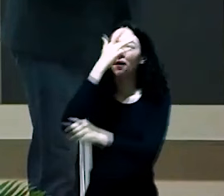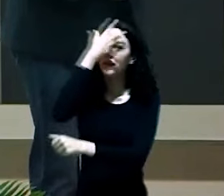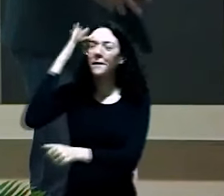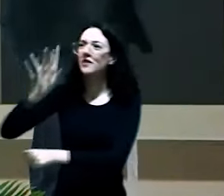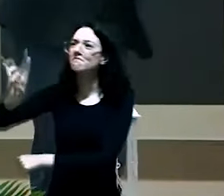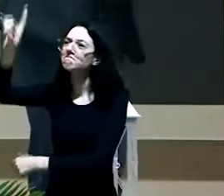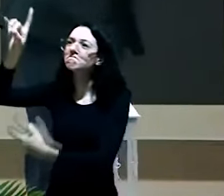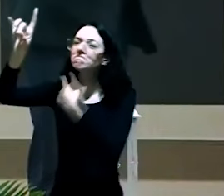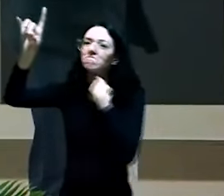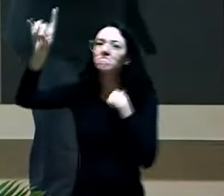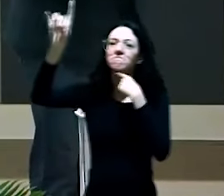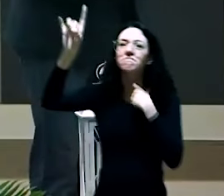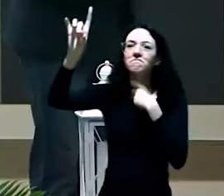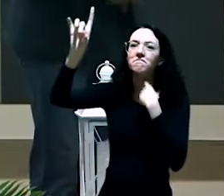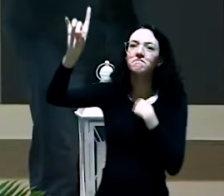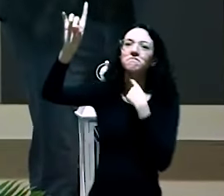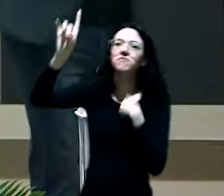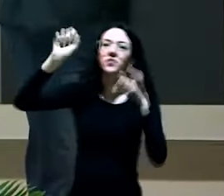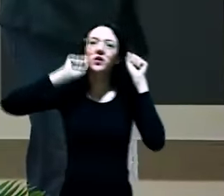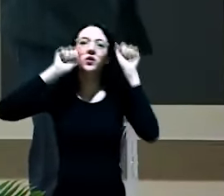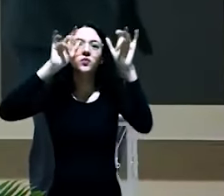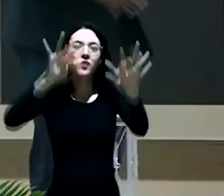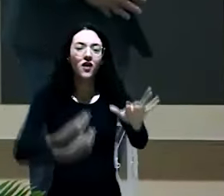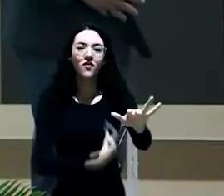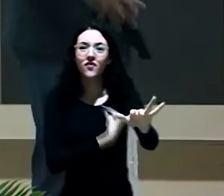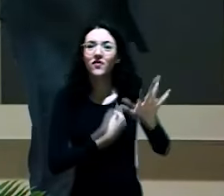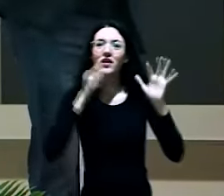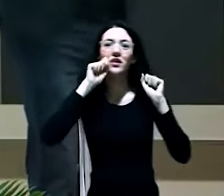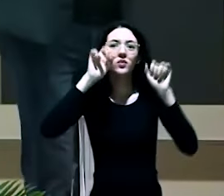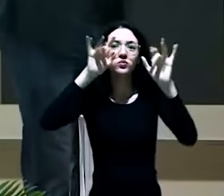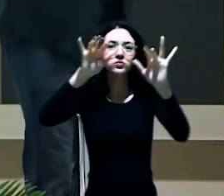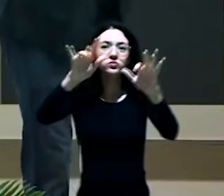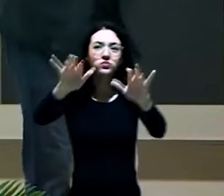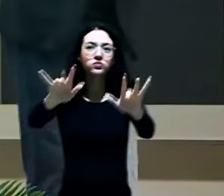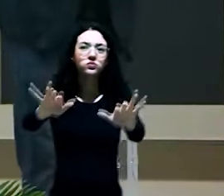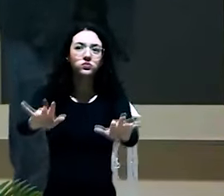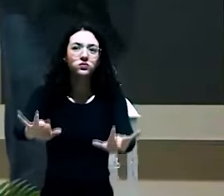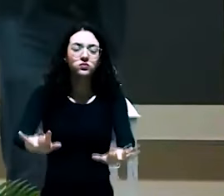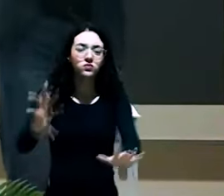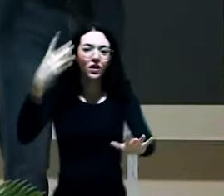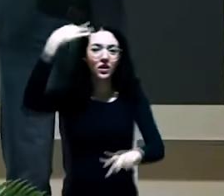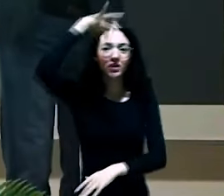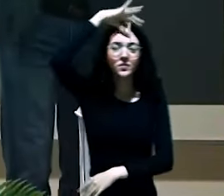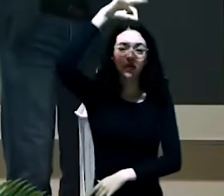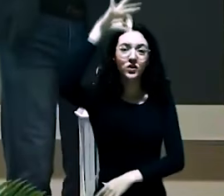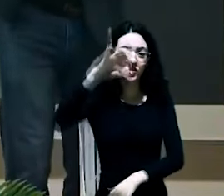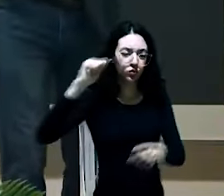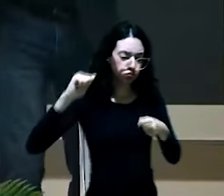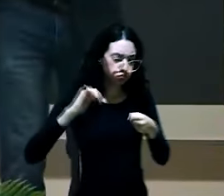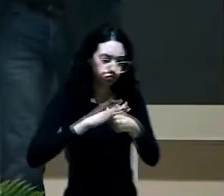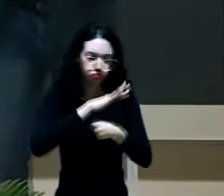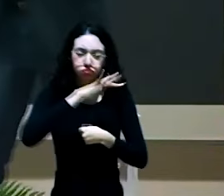ser quebradas. O teu lar tem que ser abençoado. A tua vida tem que ser uma benção. Ah, cheio do Espírito Santo. Cheio do Espírito